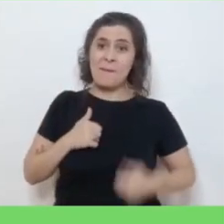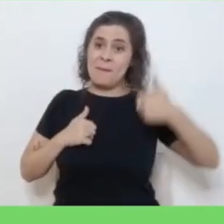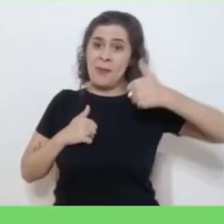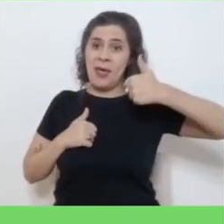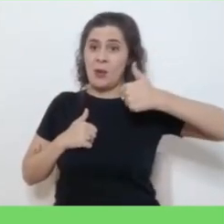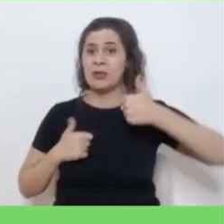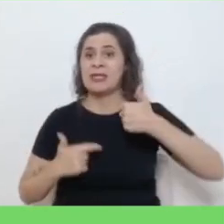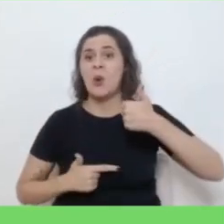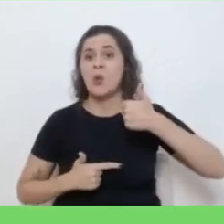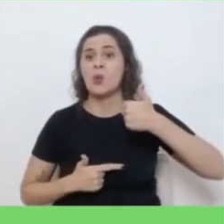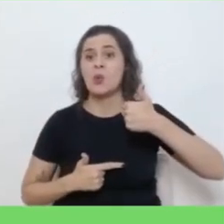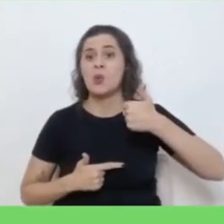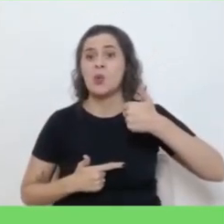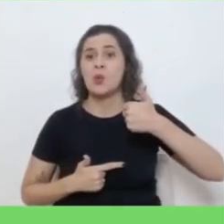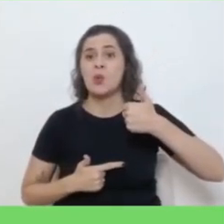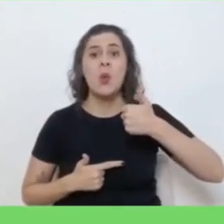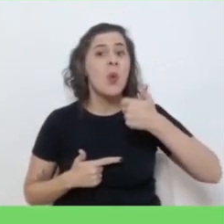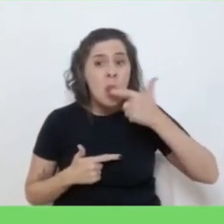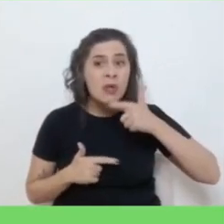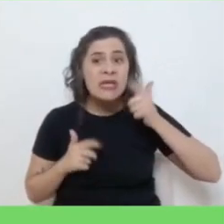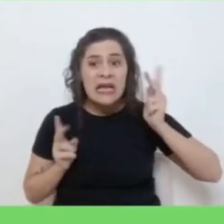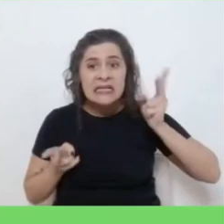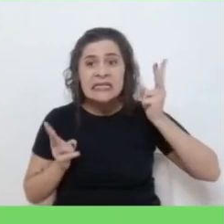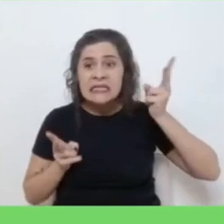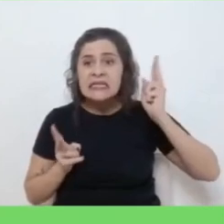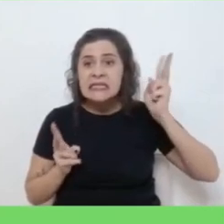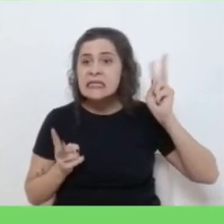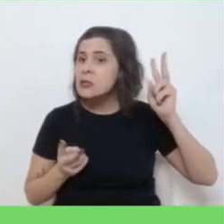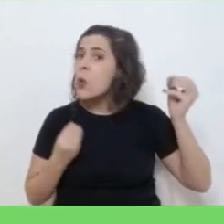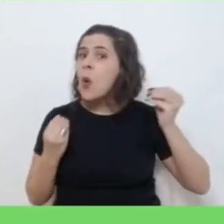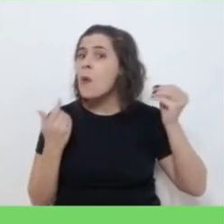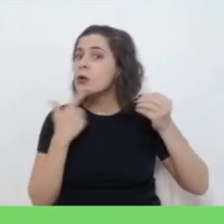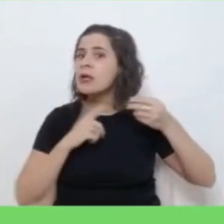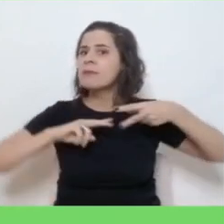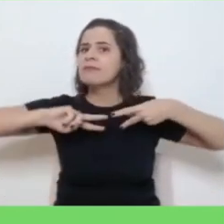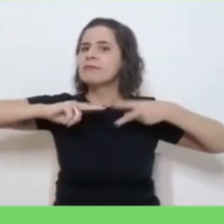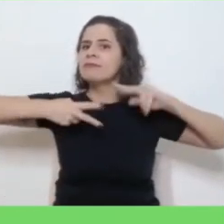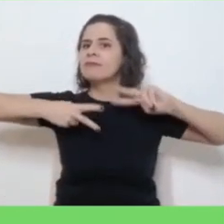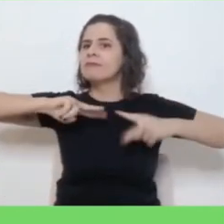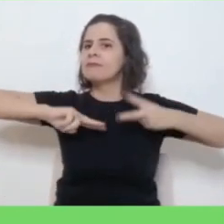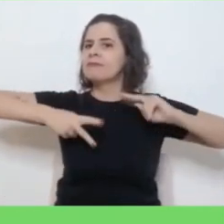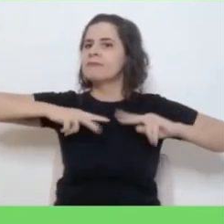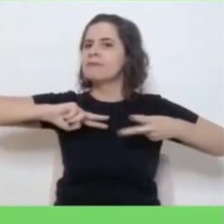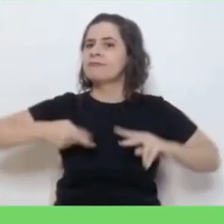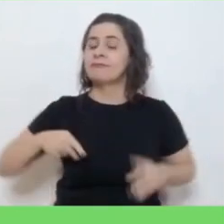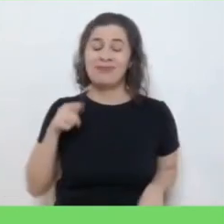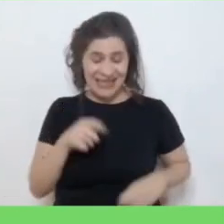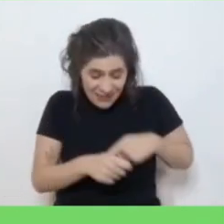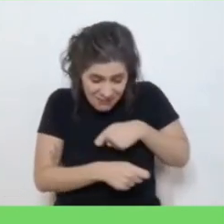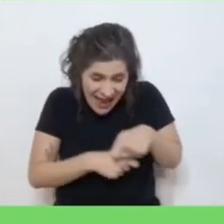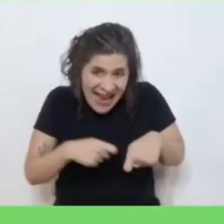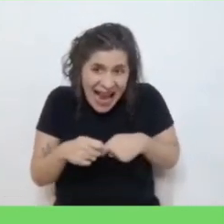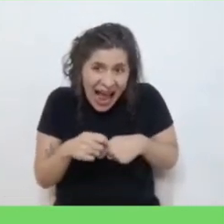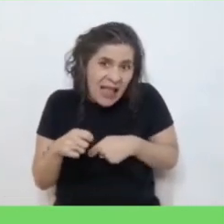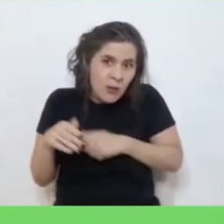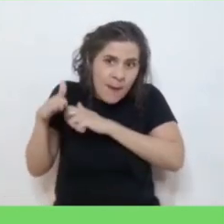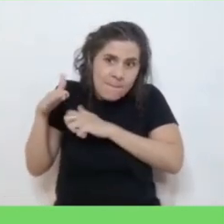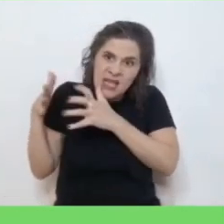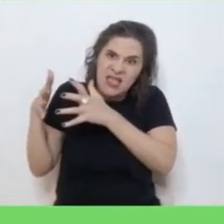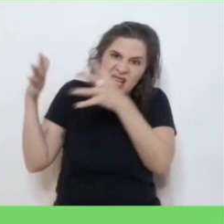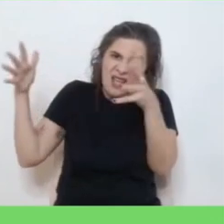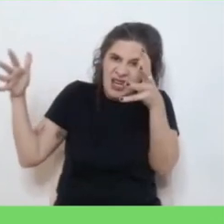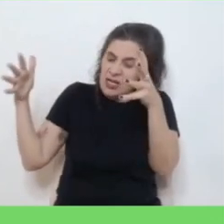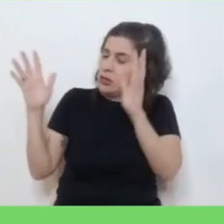né? Então, sei lá. É uma reação. Eu acho que esse mercado desses cachorro grande aí, tipo,